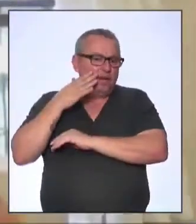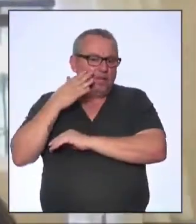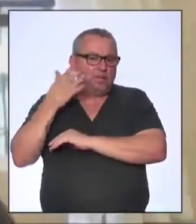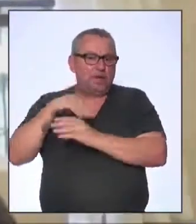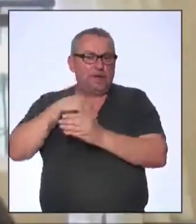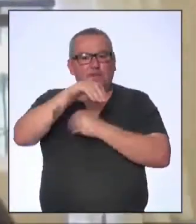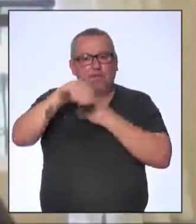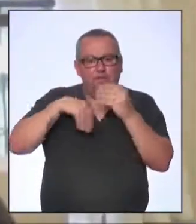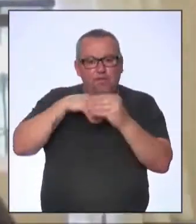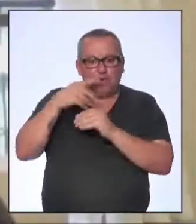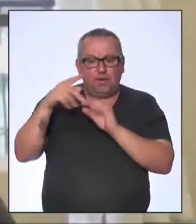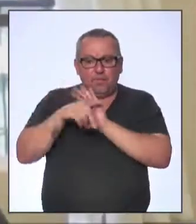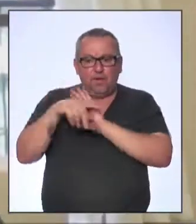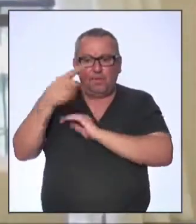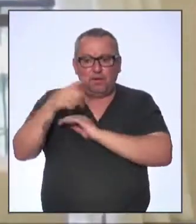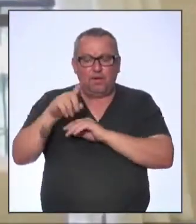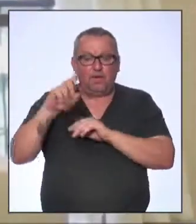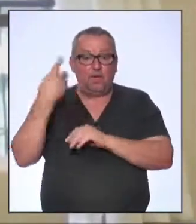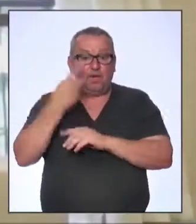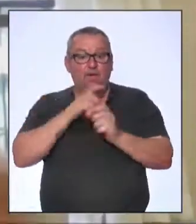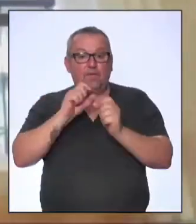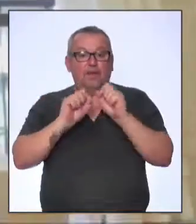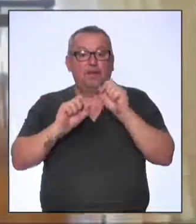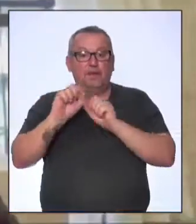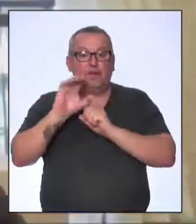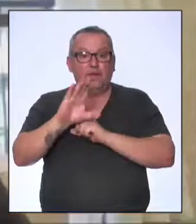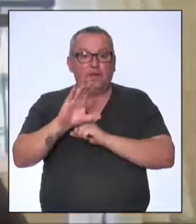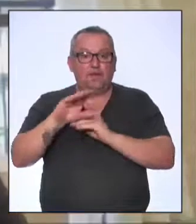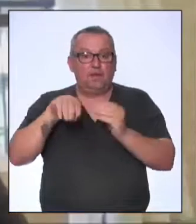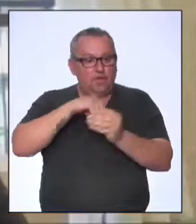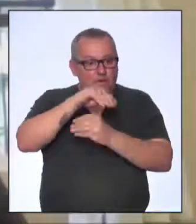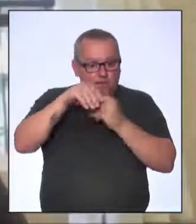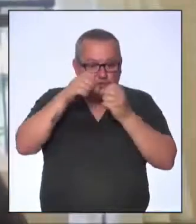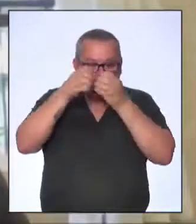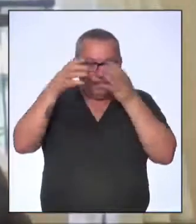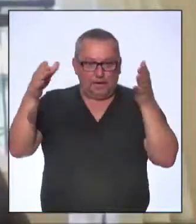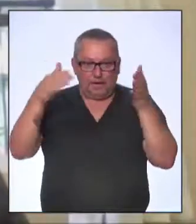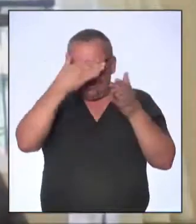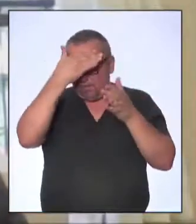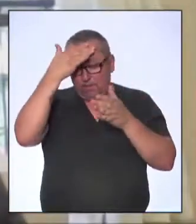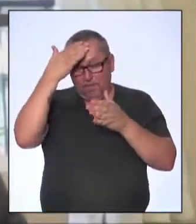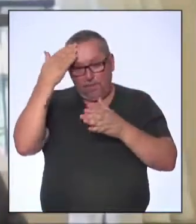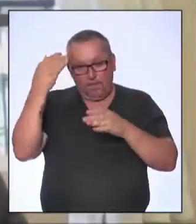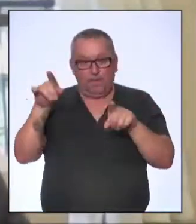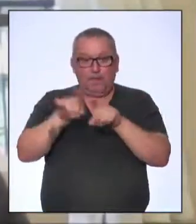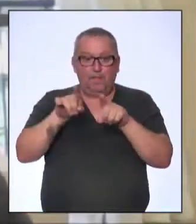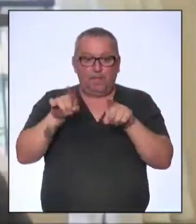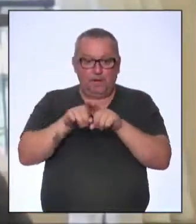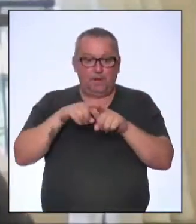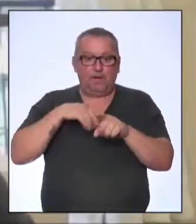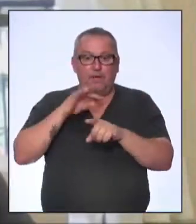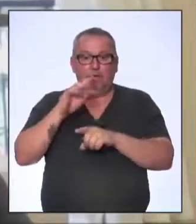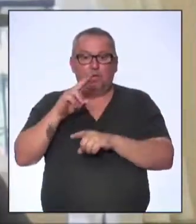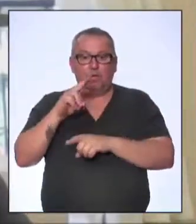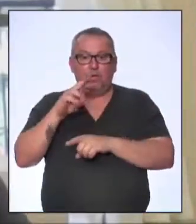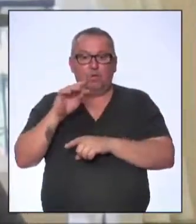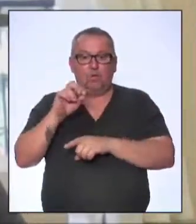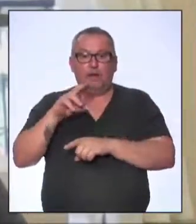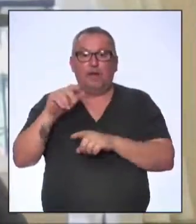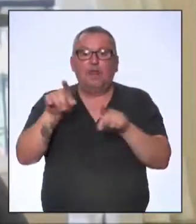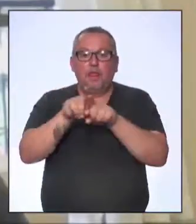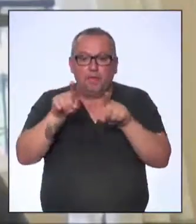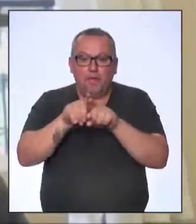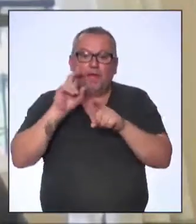envolvimento tem que ter. Nós fazemos isso. Então, assim, esse envolvimento é muito claro. E na tutoria também. Então, a gente escuta o aluno.